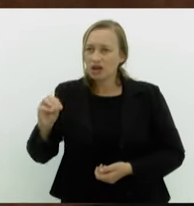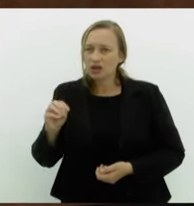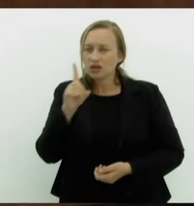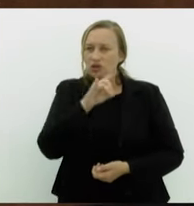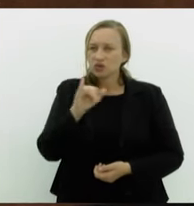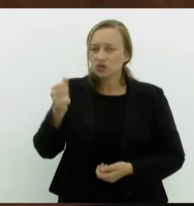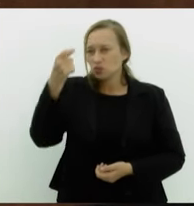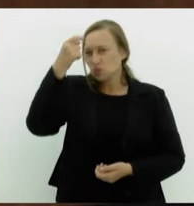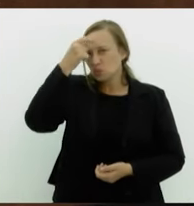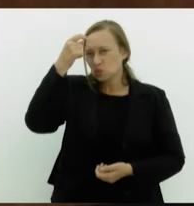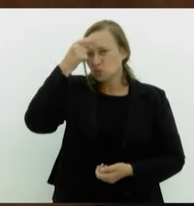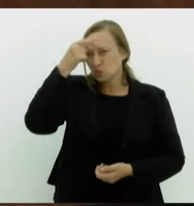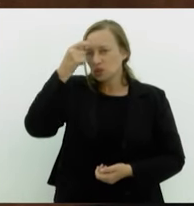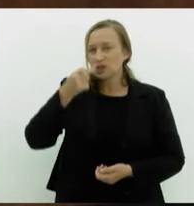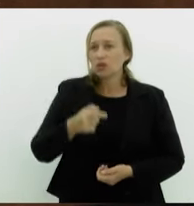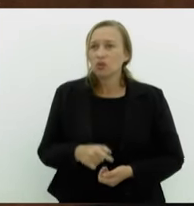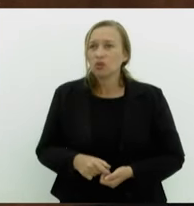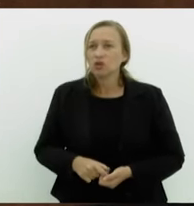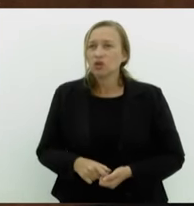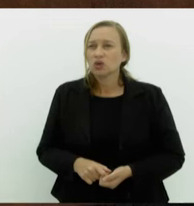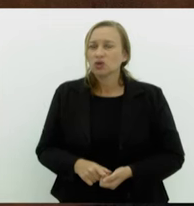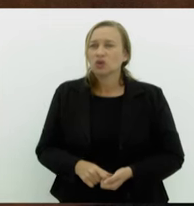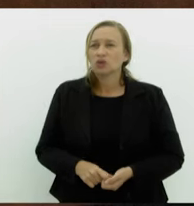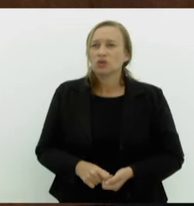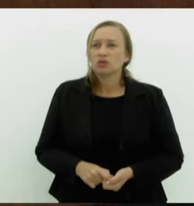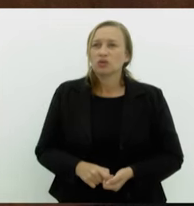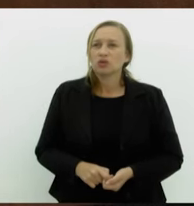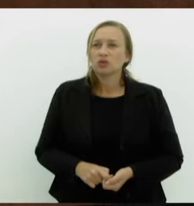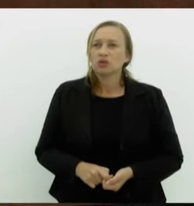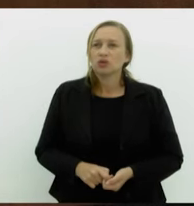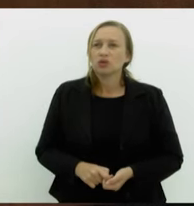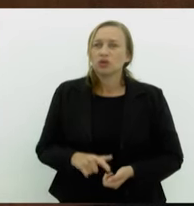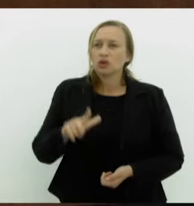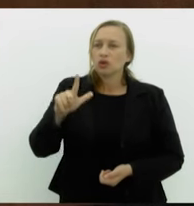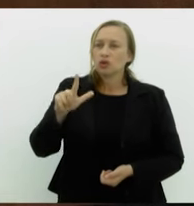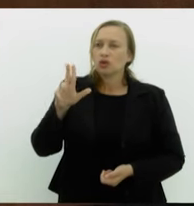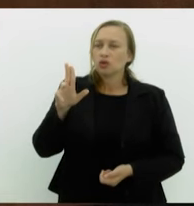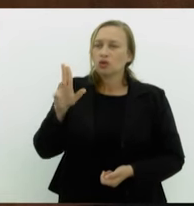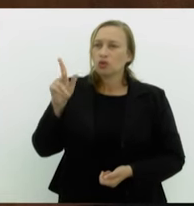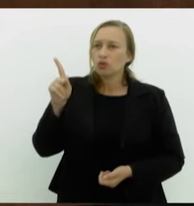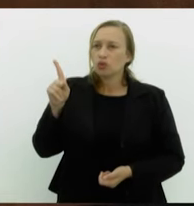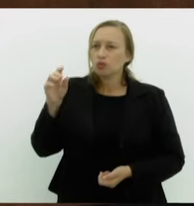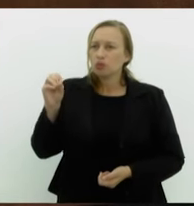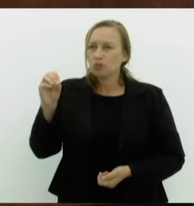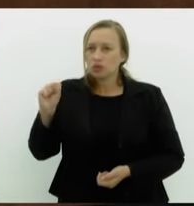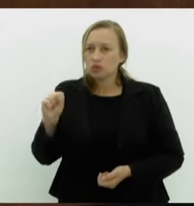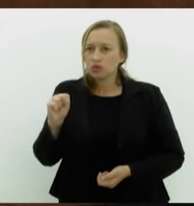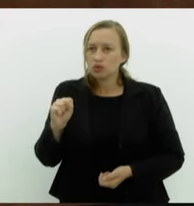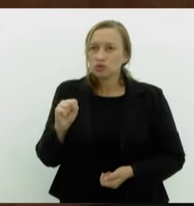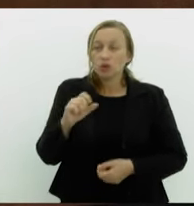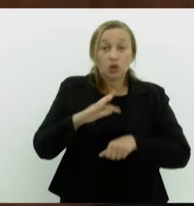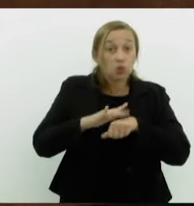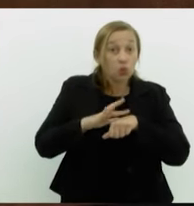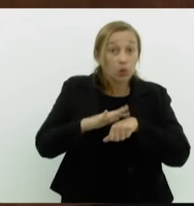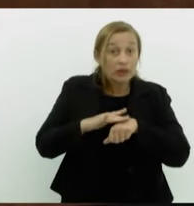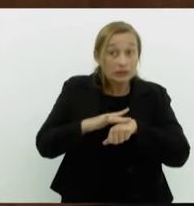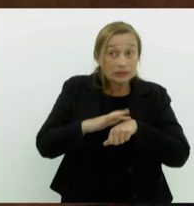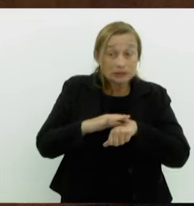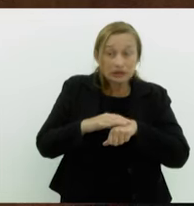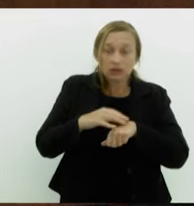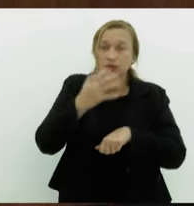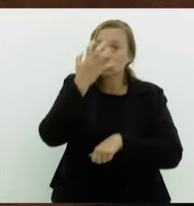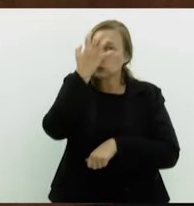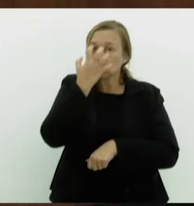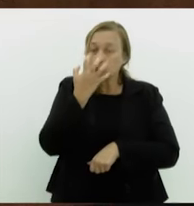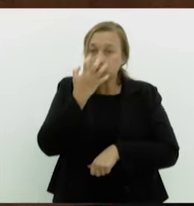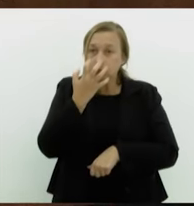de conscientização sobre lúpus, uma doença grave, rara, que